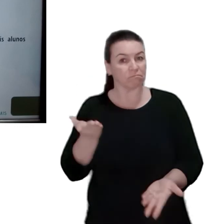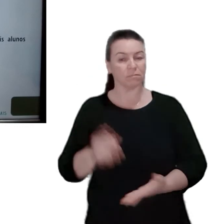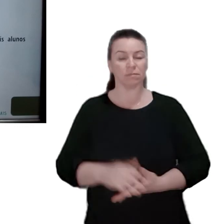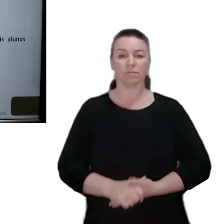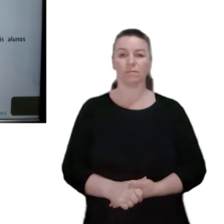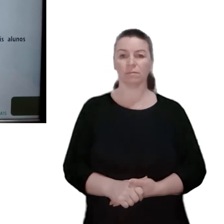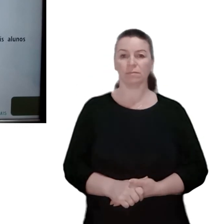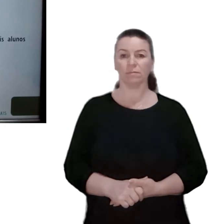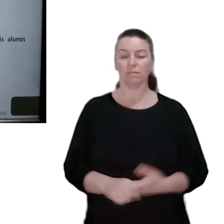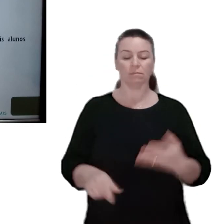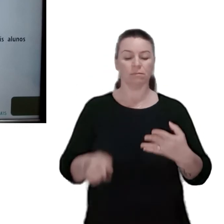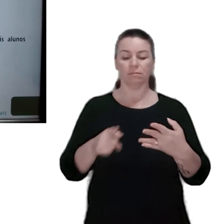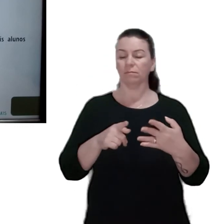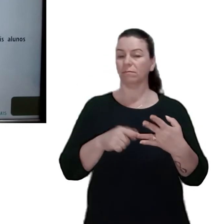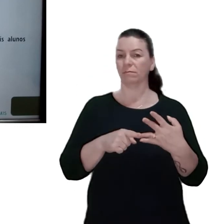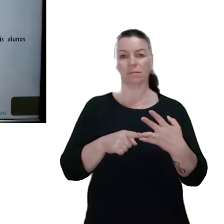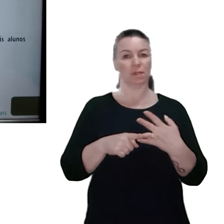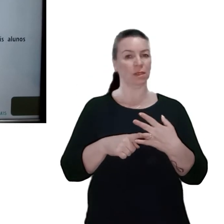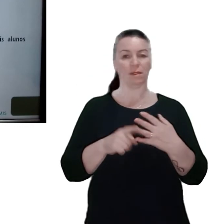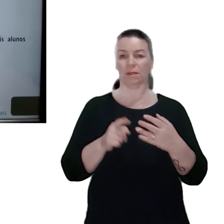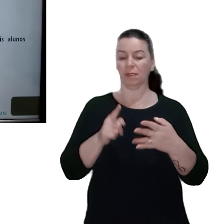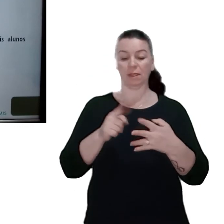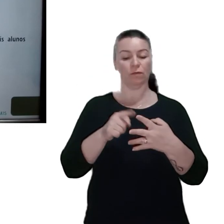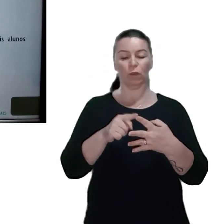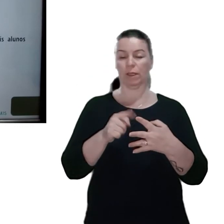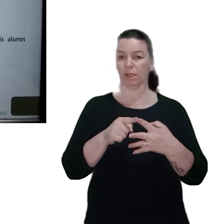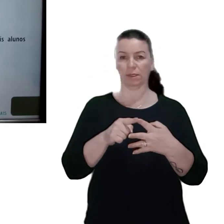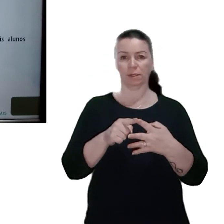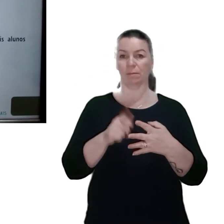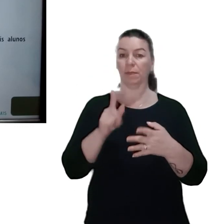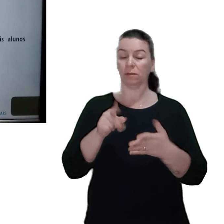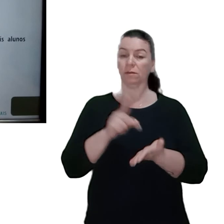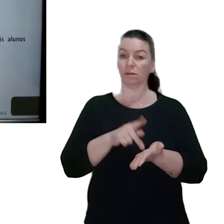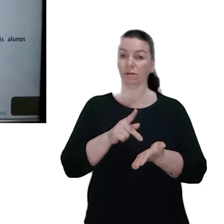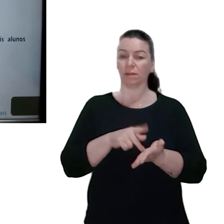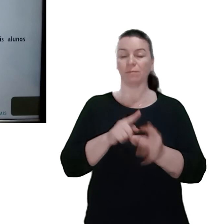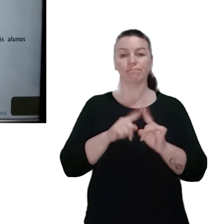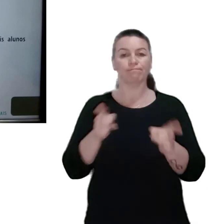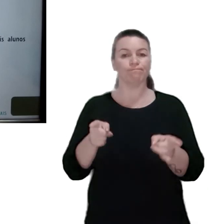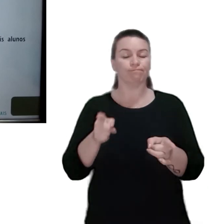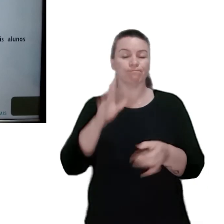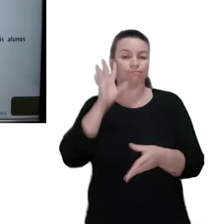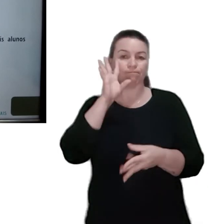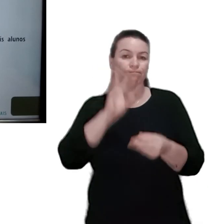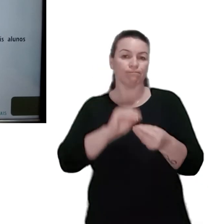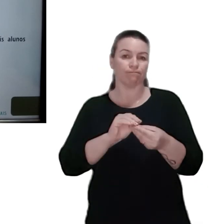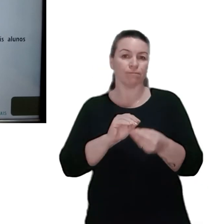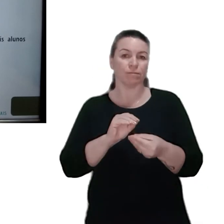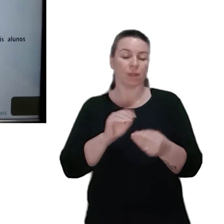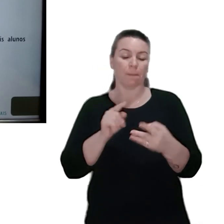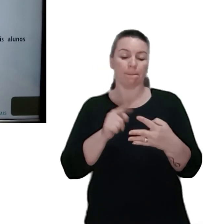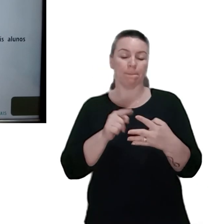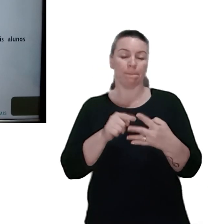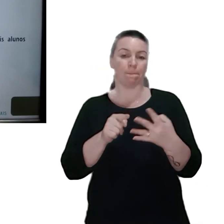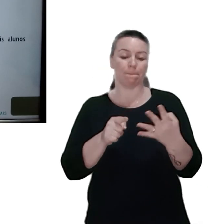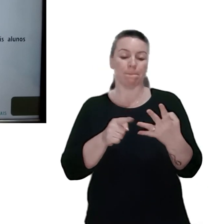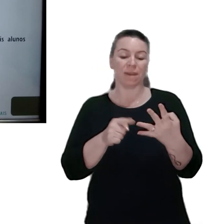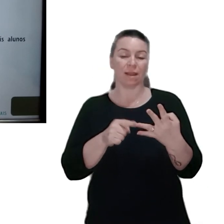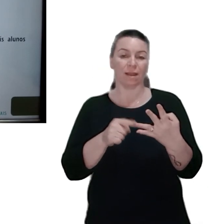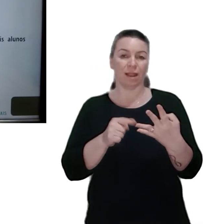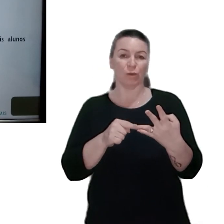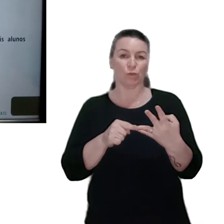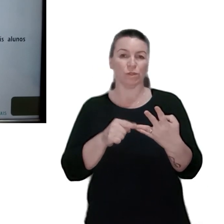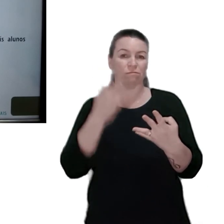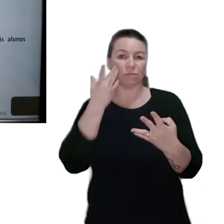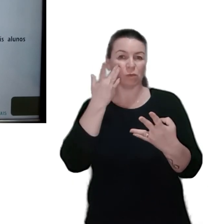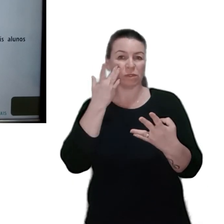E não foi Ana quem fez a caricatura. Mesmo essa situação sendo verdade, a gente não tem conclusão para a situação de Carlos,